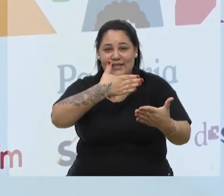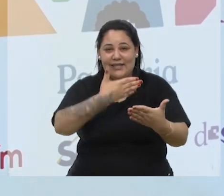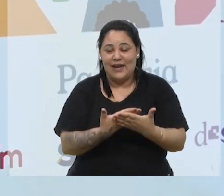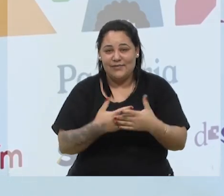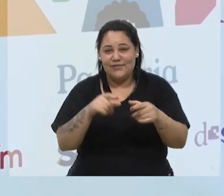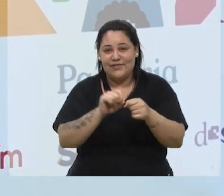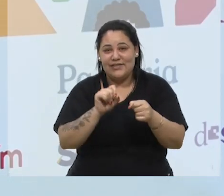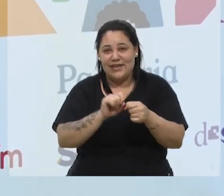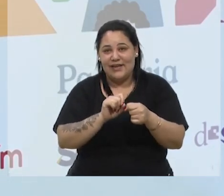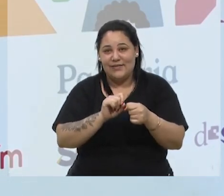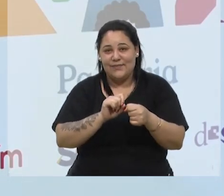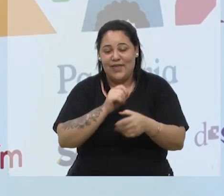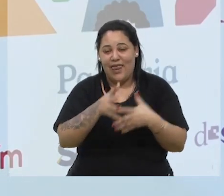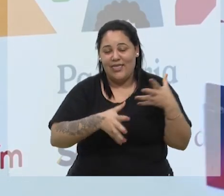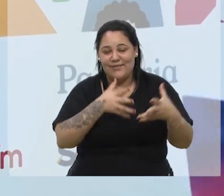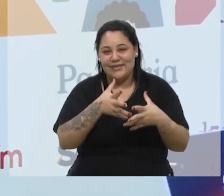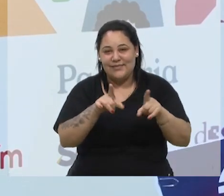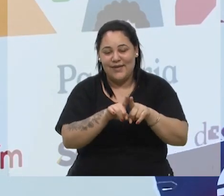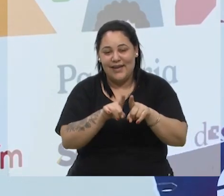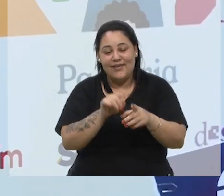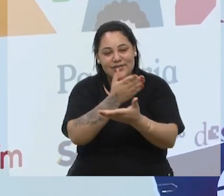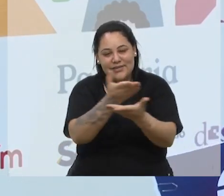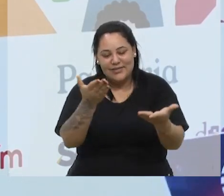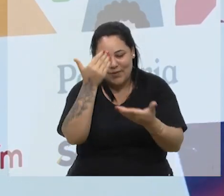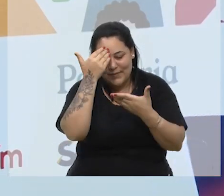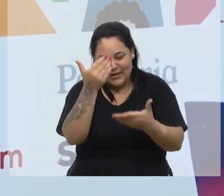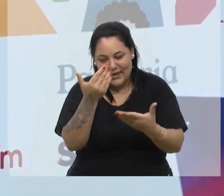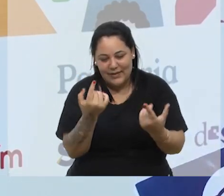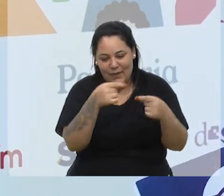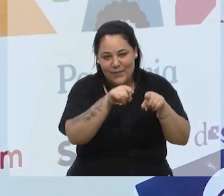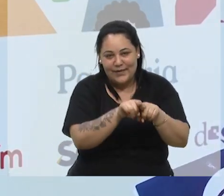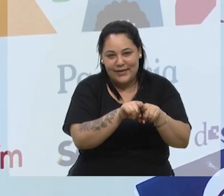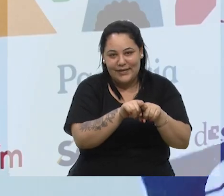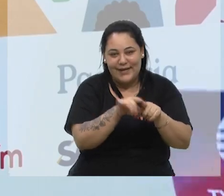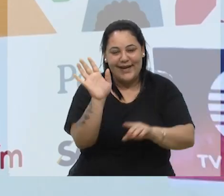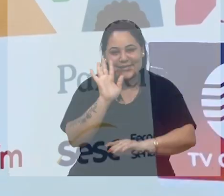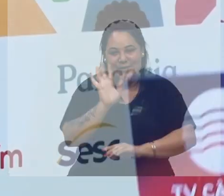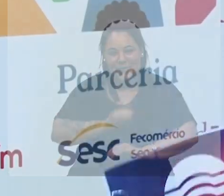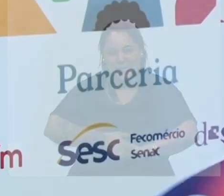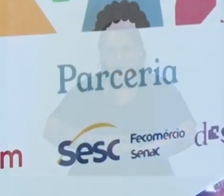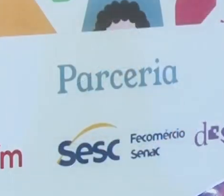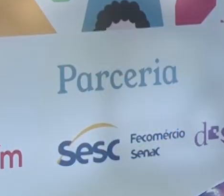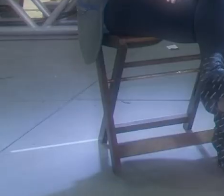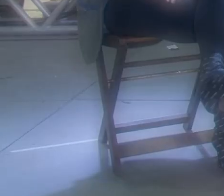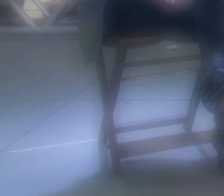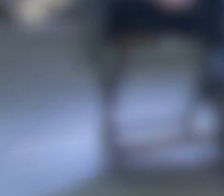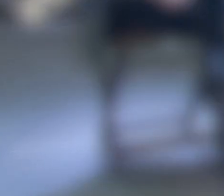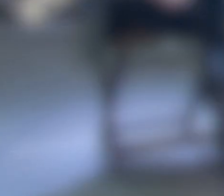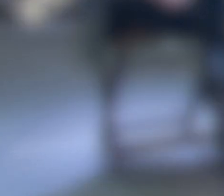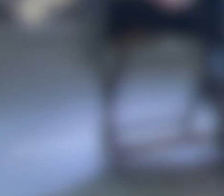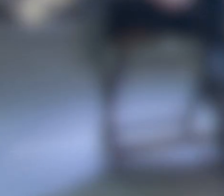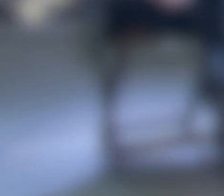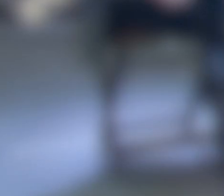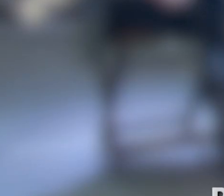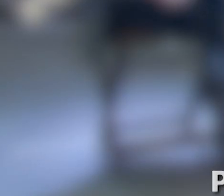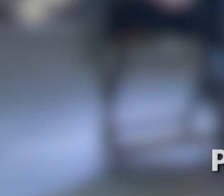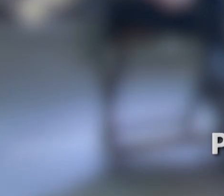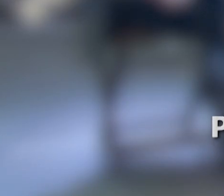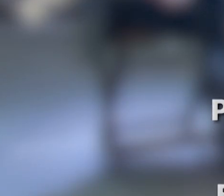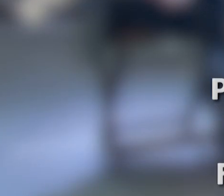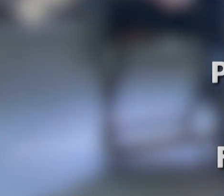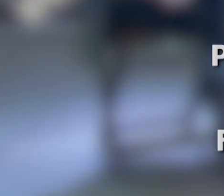meu pós-doc foi em memória e história. Então, eu usei esses conhecimentos no meu